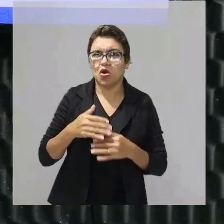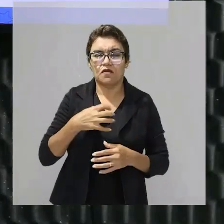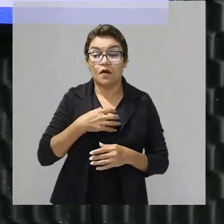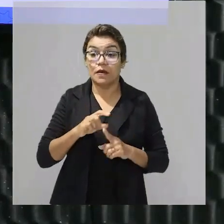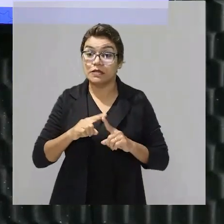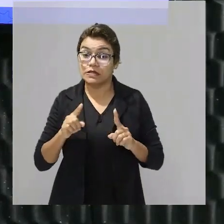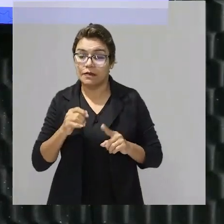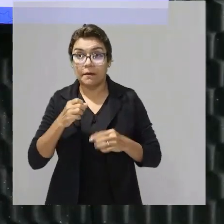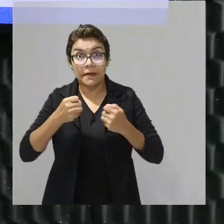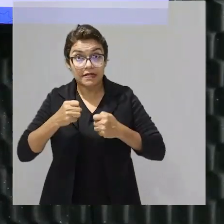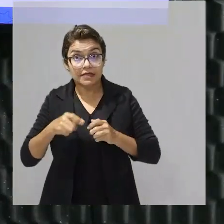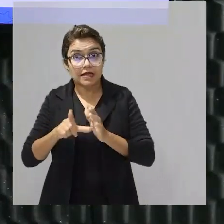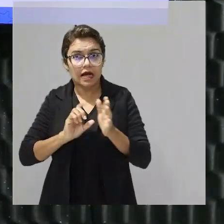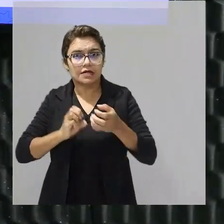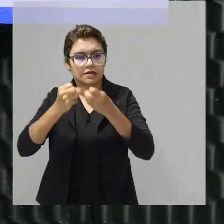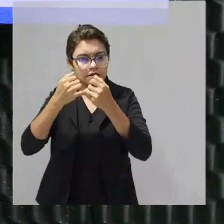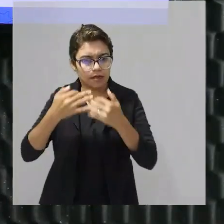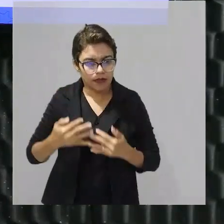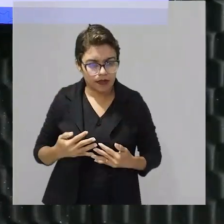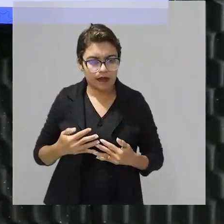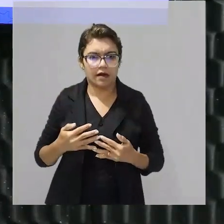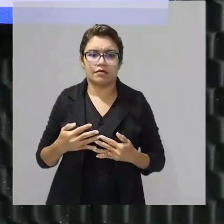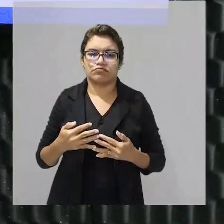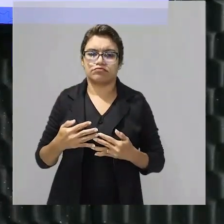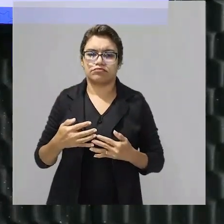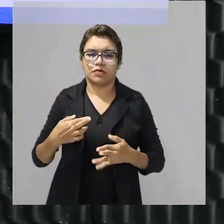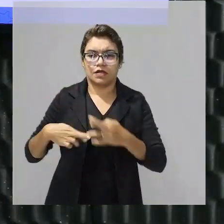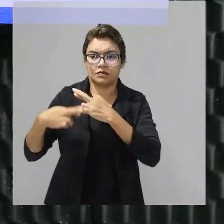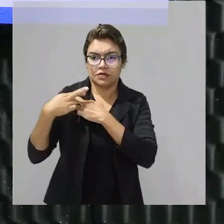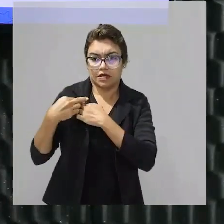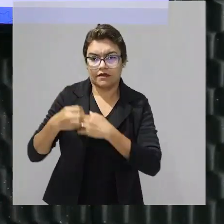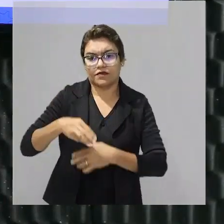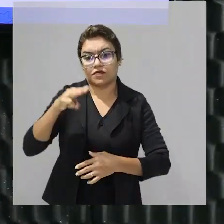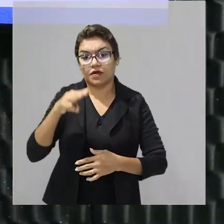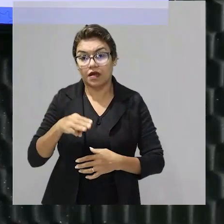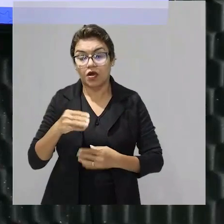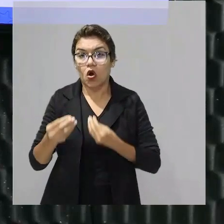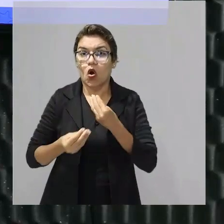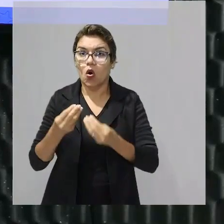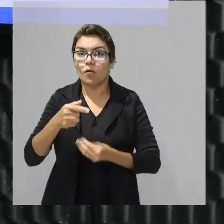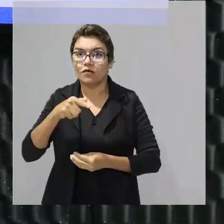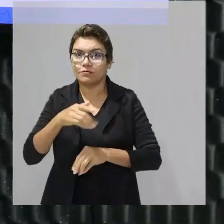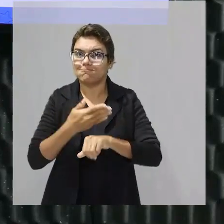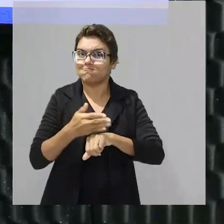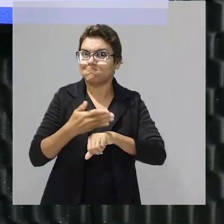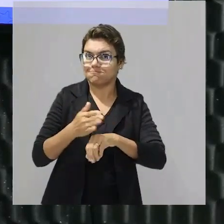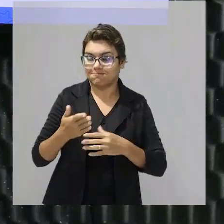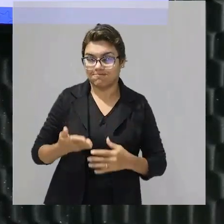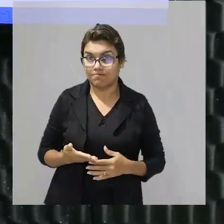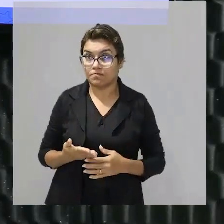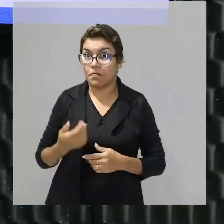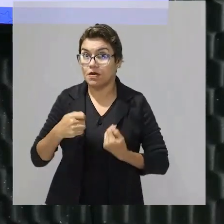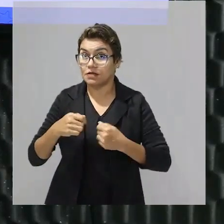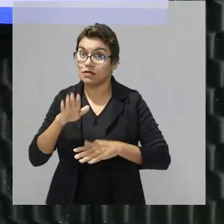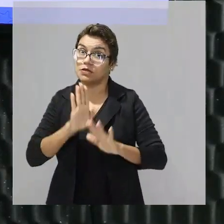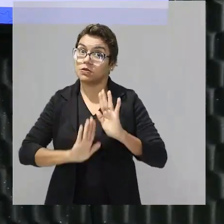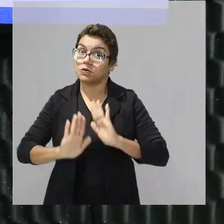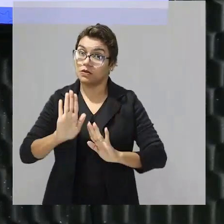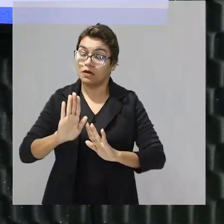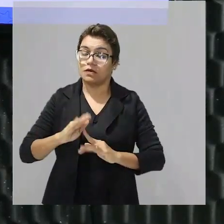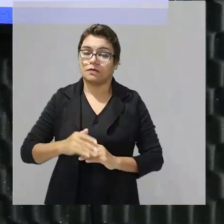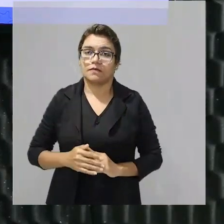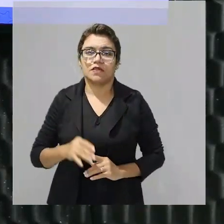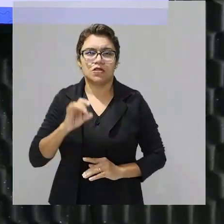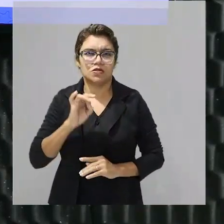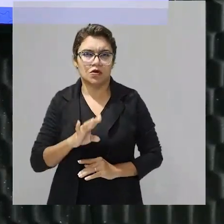O efeito, para quê? E o detalhamento, explicações, exemplos, dados,